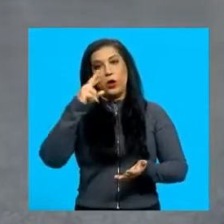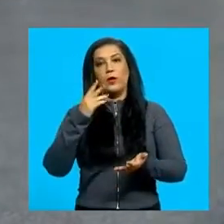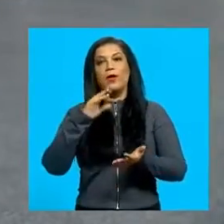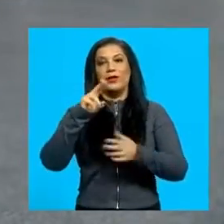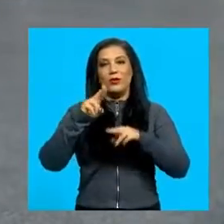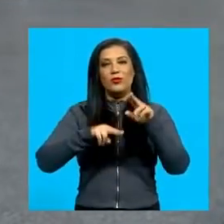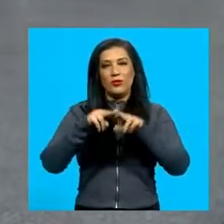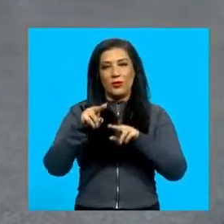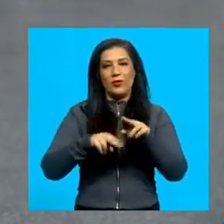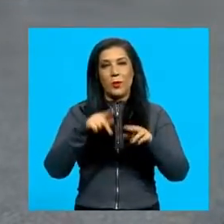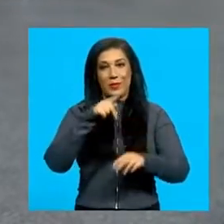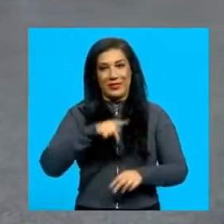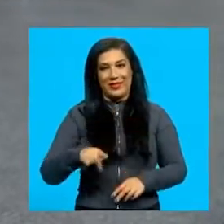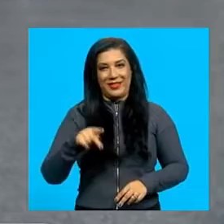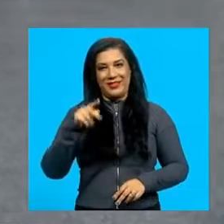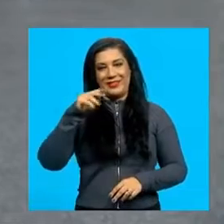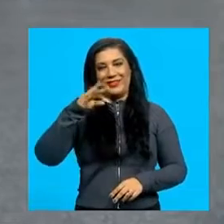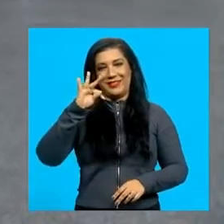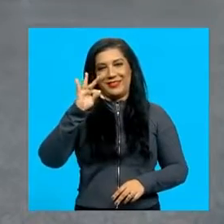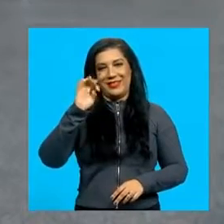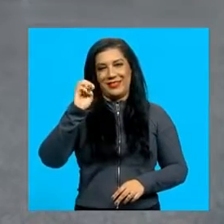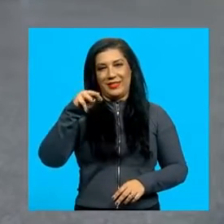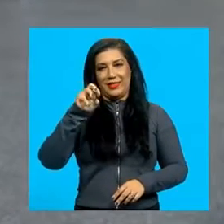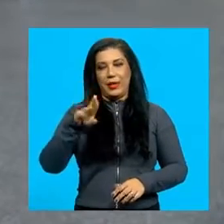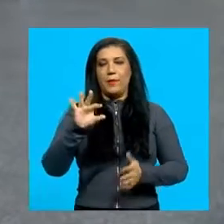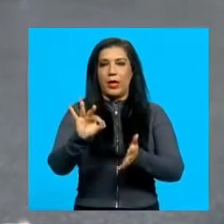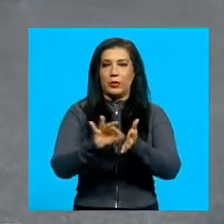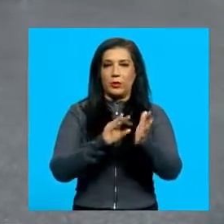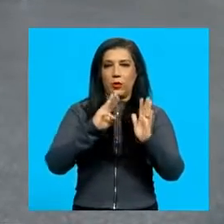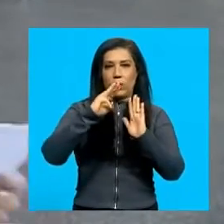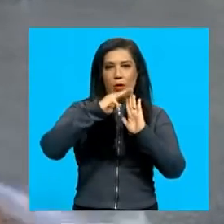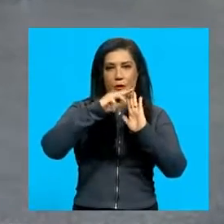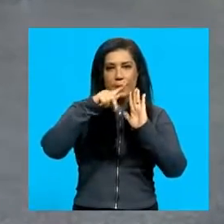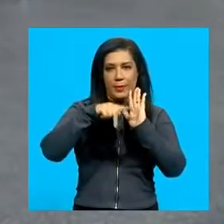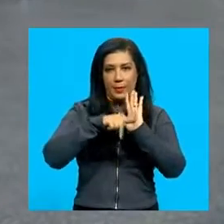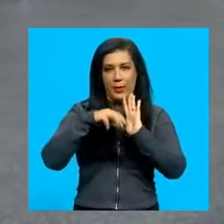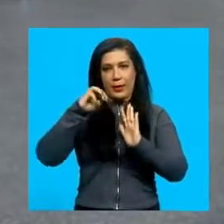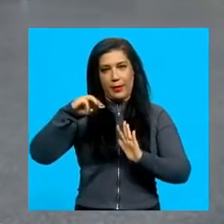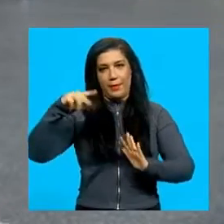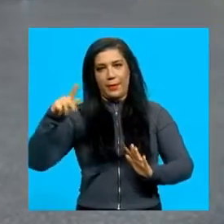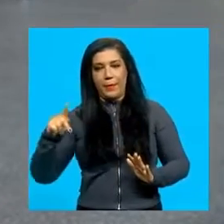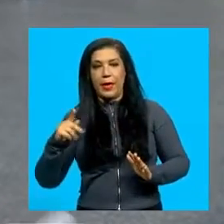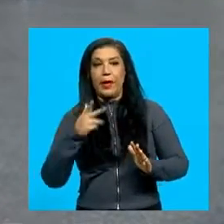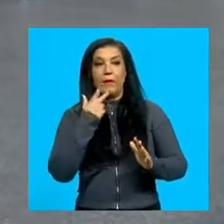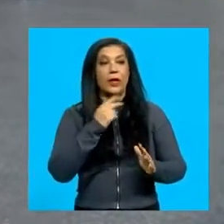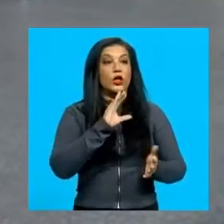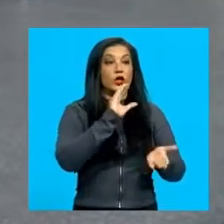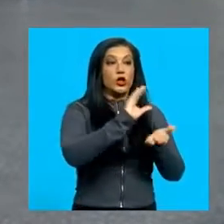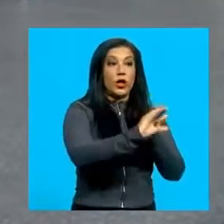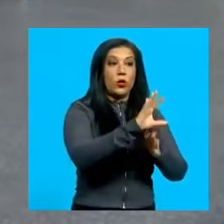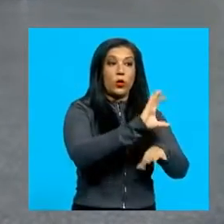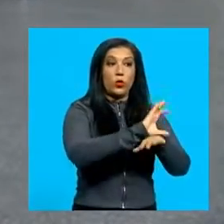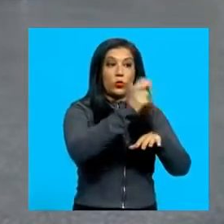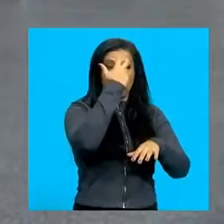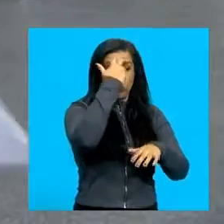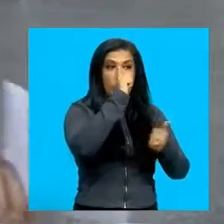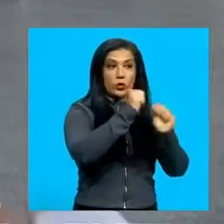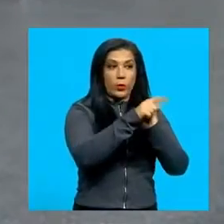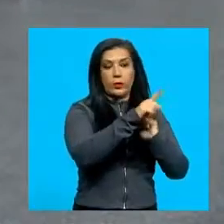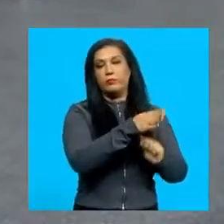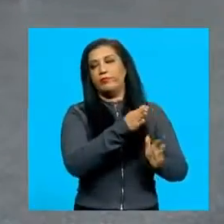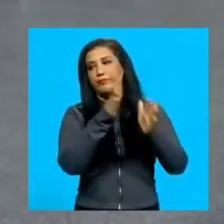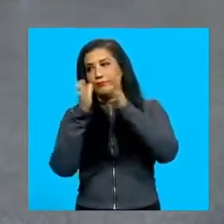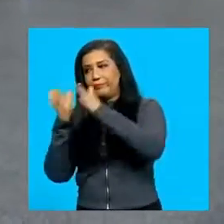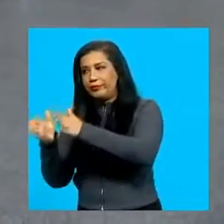junho, quando o presidente Michel Temer assinou aí uma medida provisória que retirava esse recurso então da cultura e do esporte e destinava uma parte